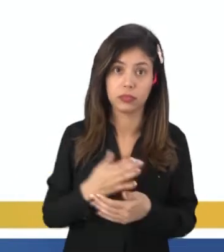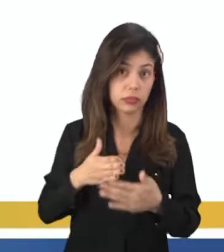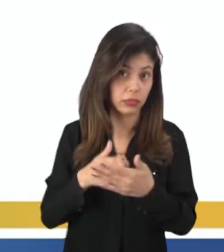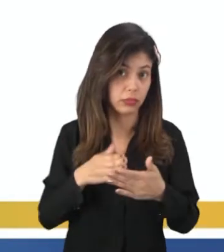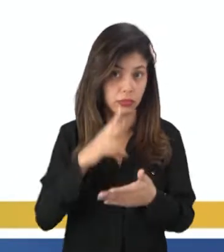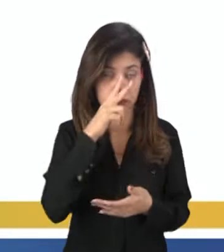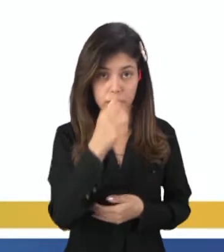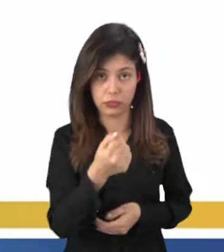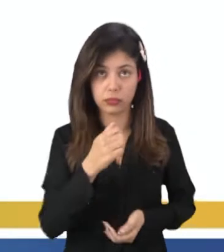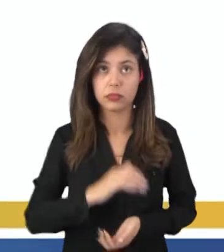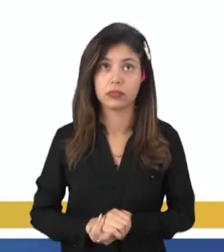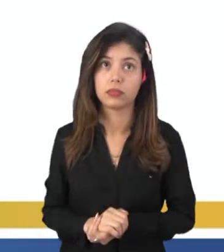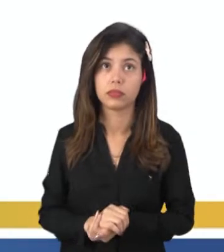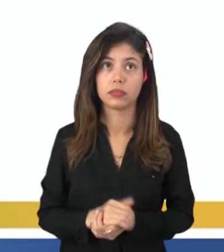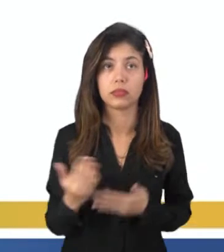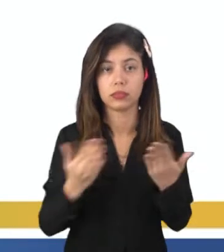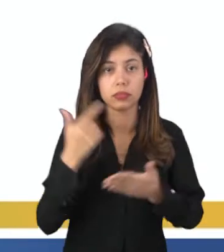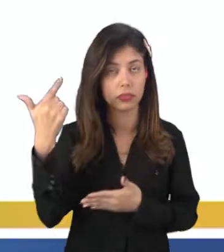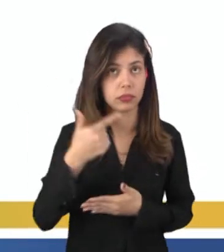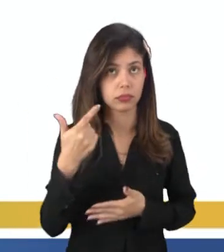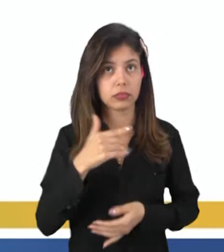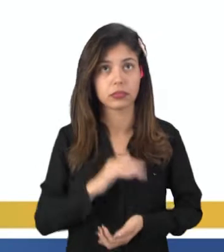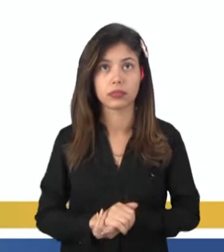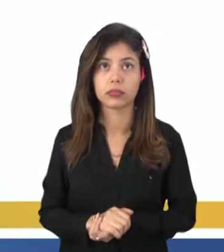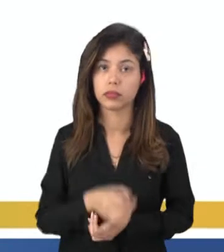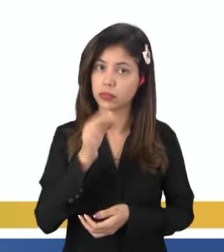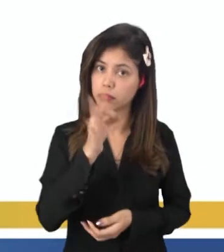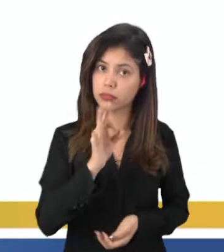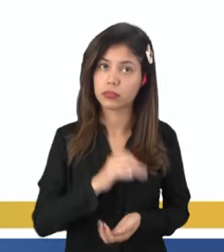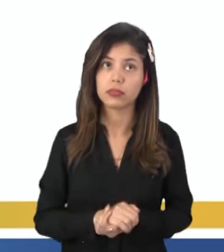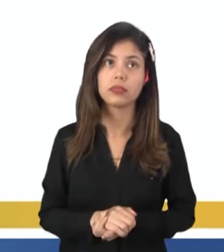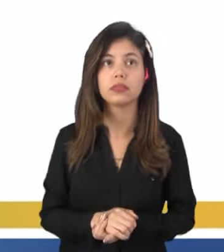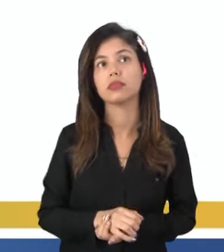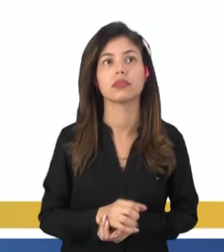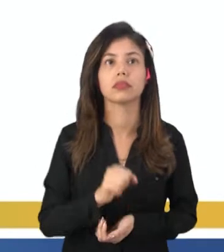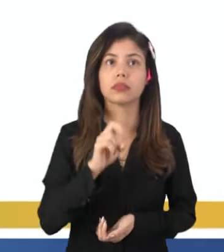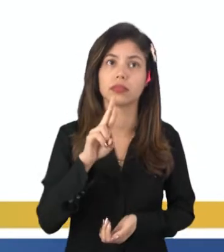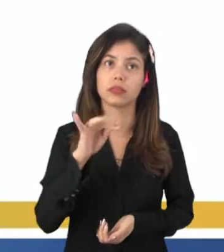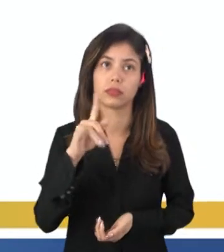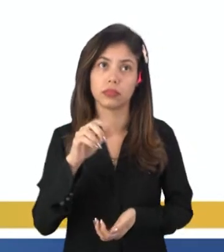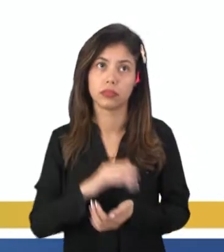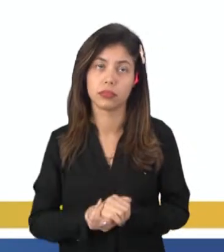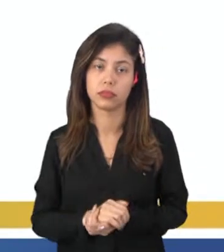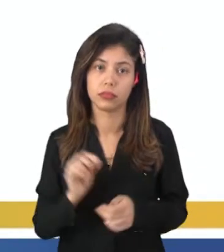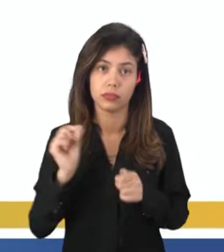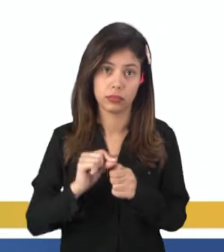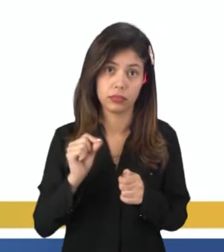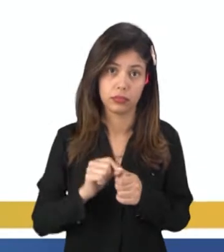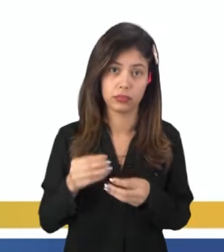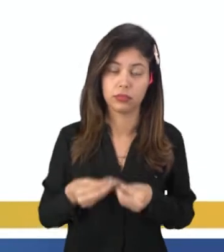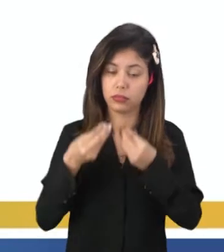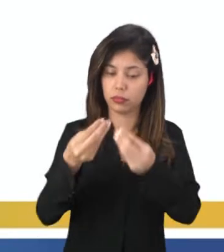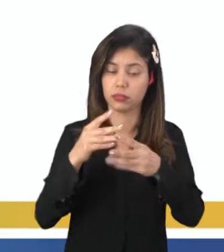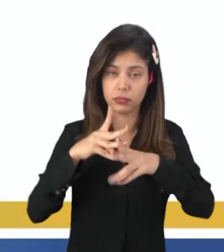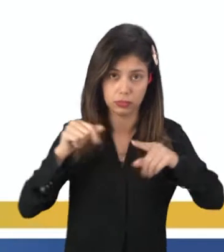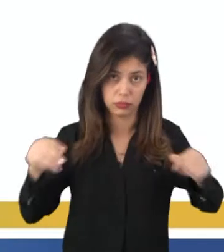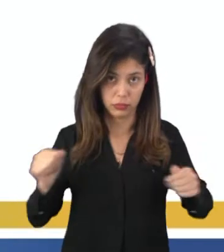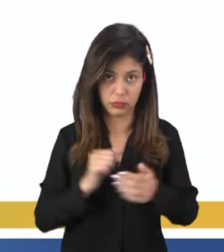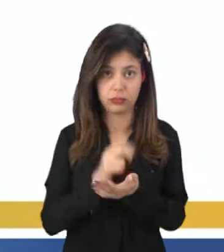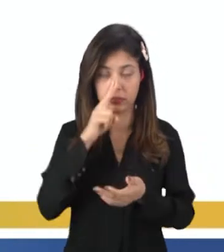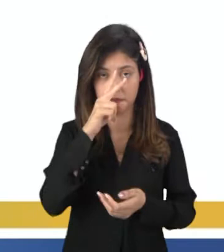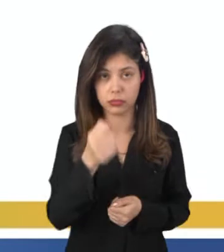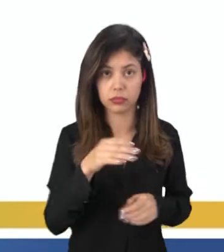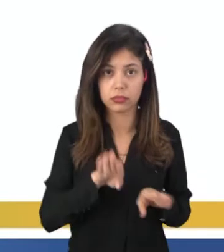poder em relação aos segundos, certo? Então, no caso dos suzeranos, eles tinham mais poder porque eles que faziam a doação das terras, né? O poder se